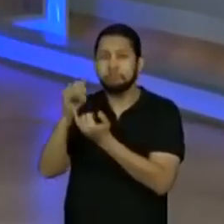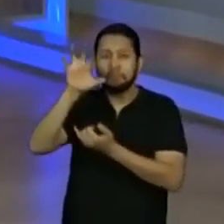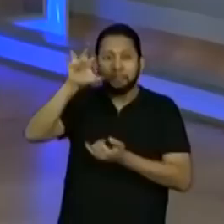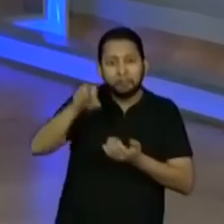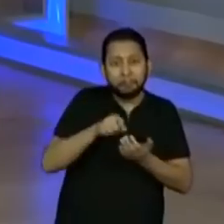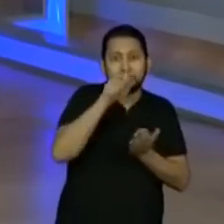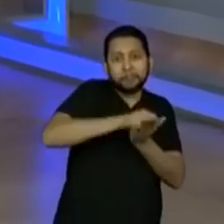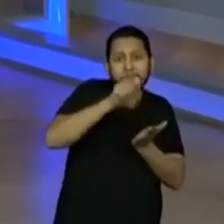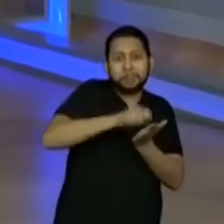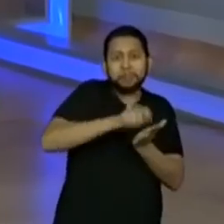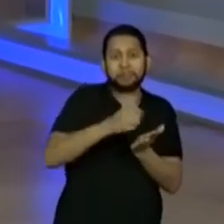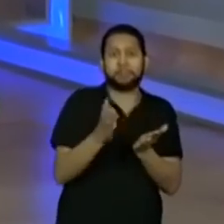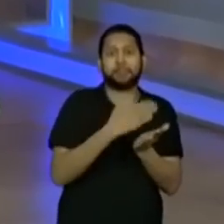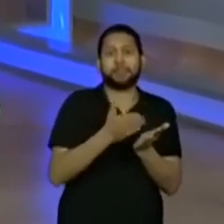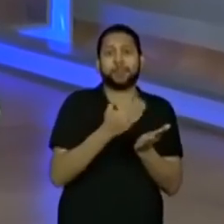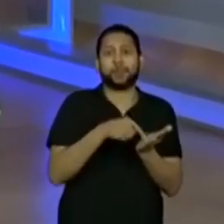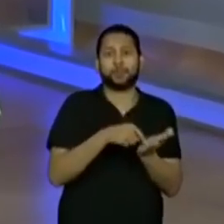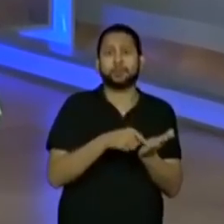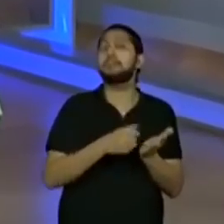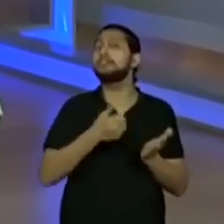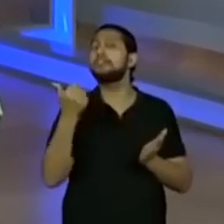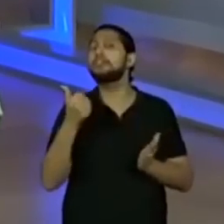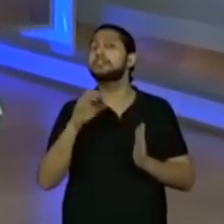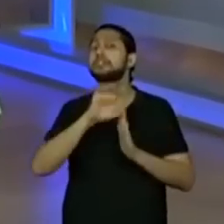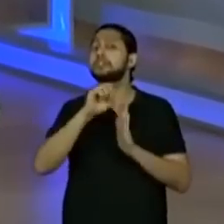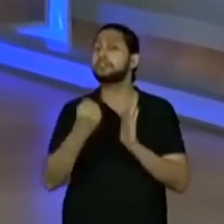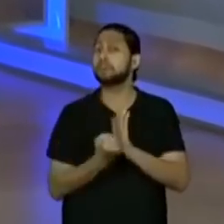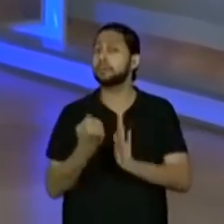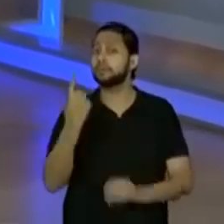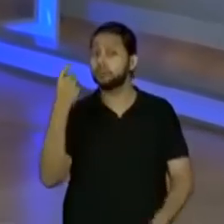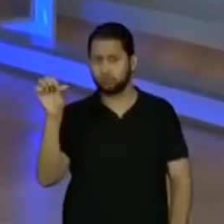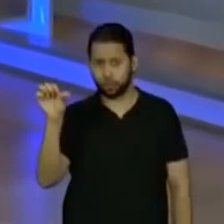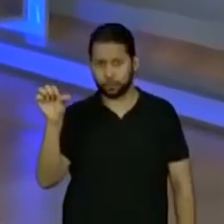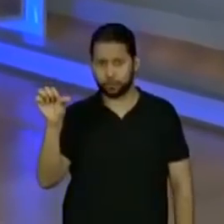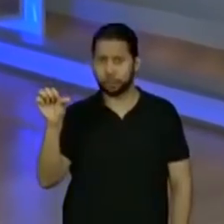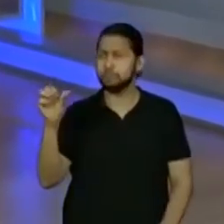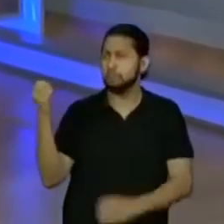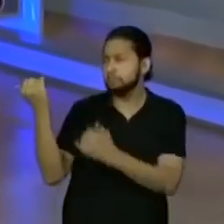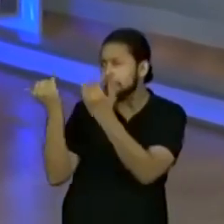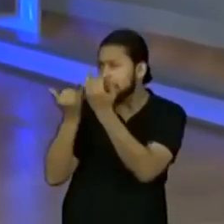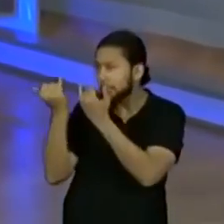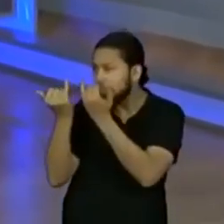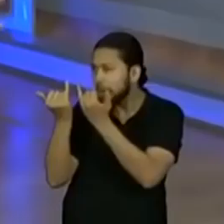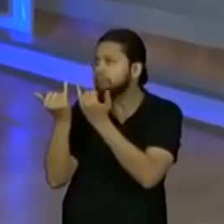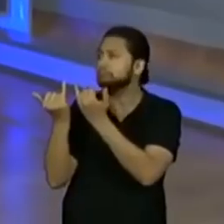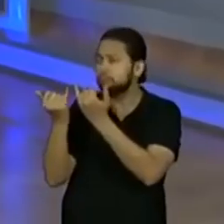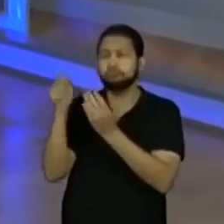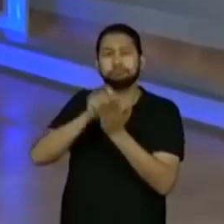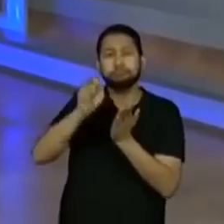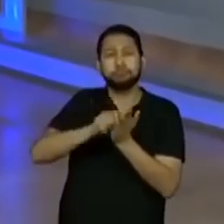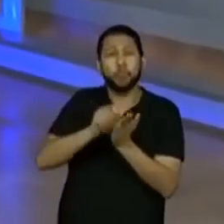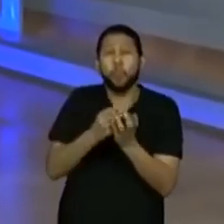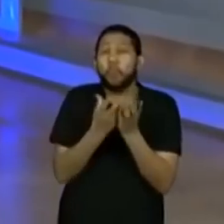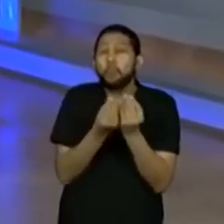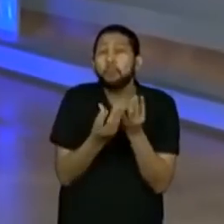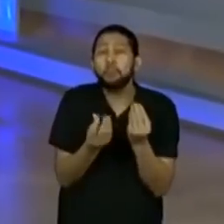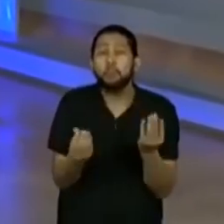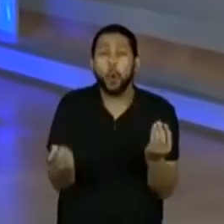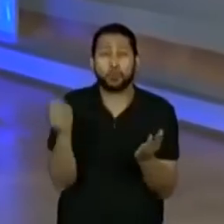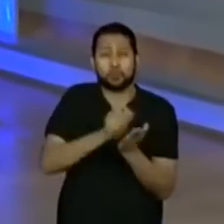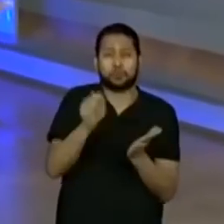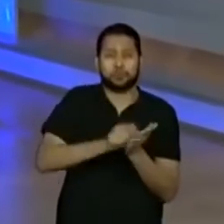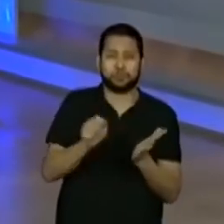só chegaram até nós desde o século XIX porque eles escreveram. Então a história de hoje é uma aula de leitura